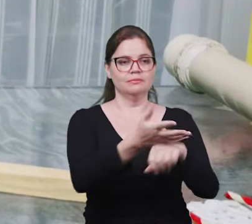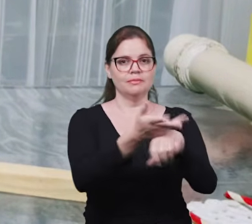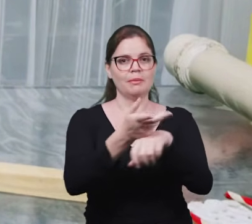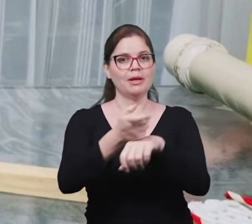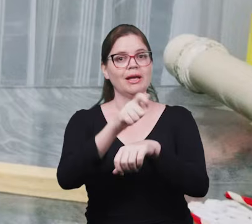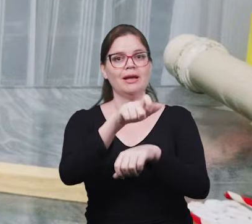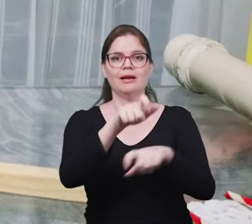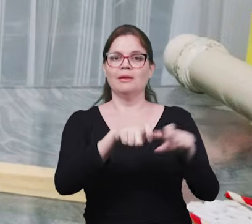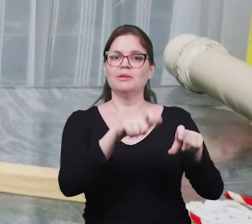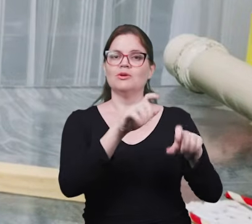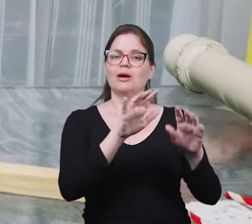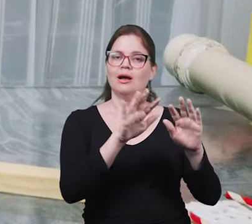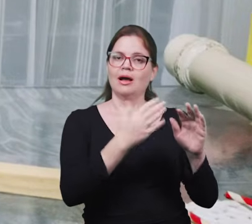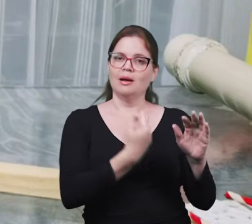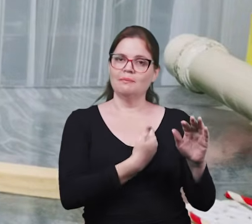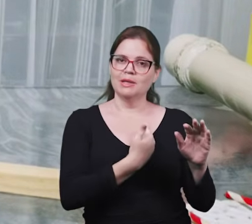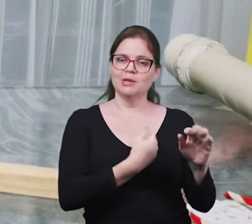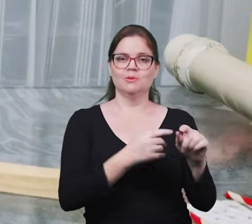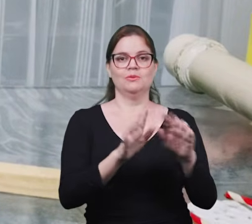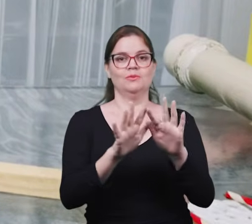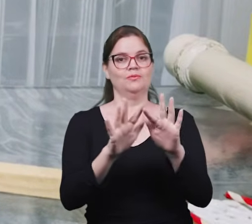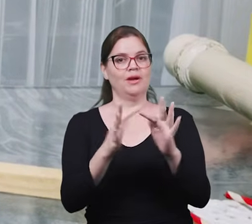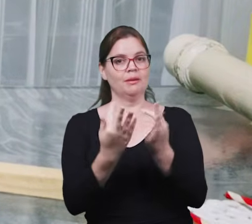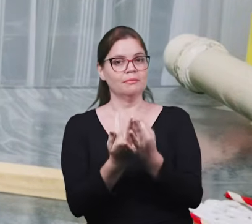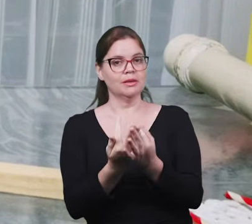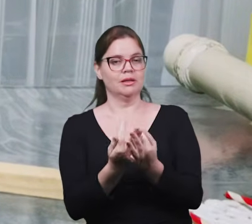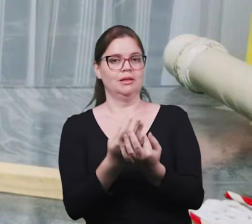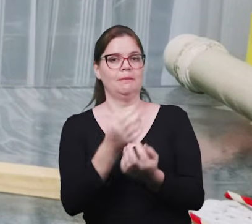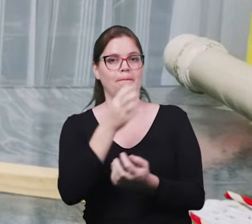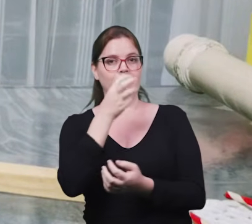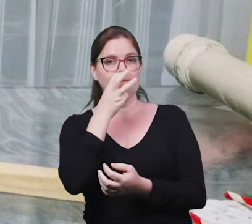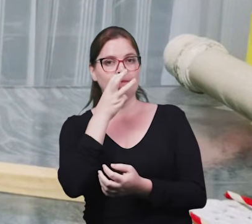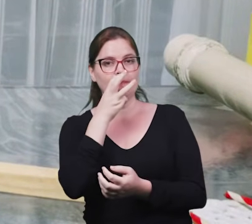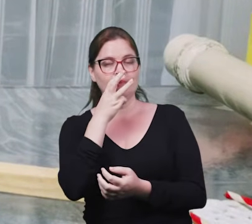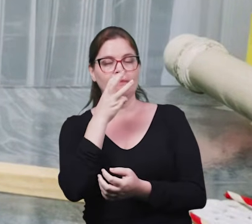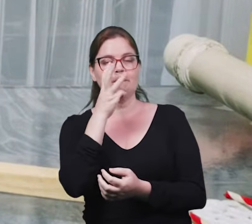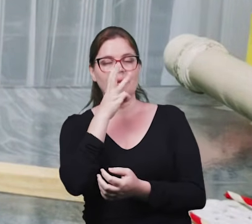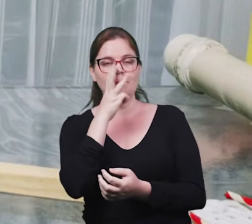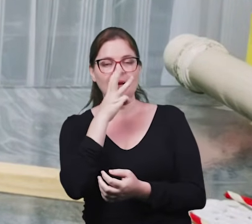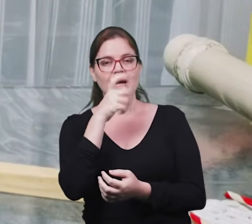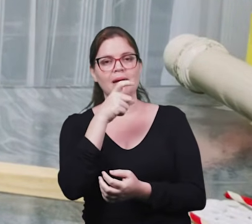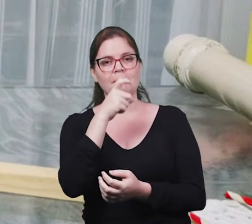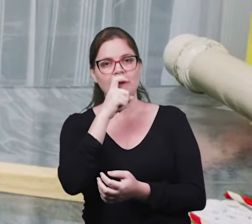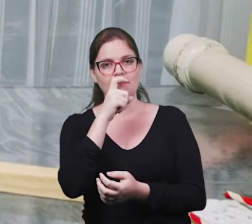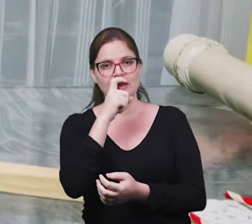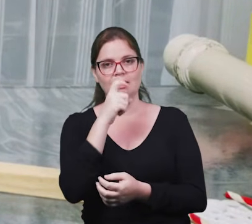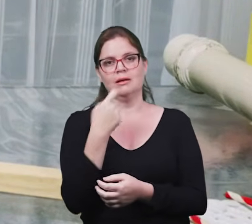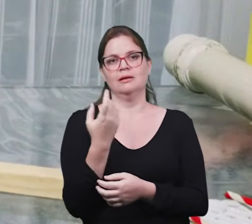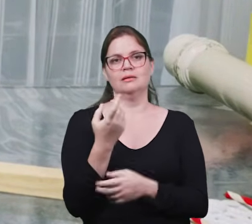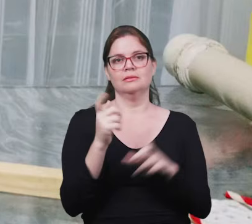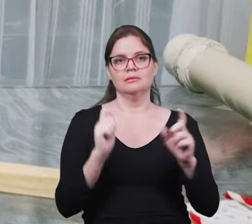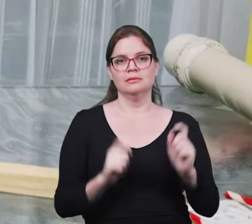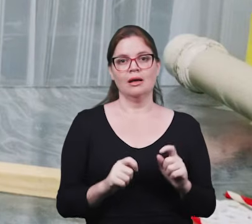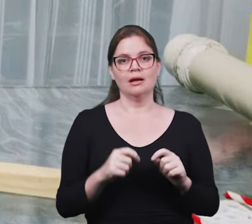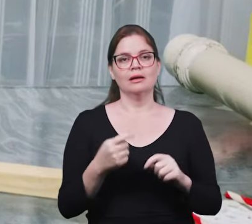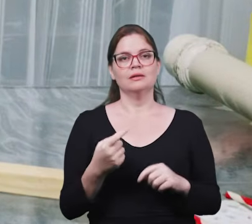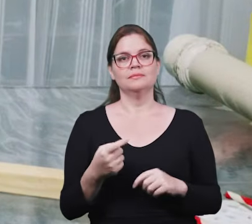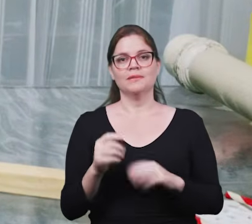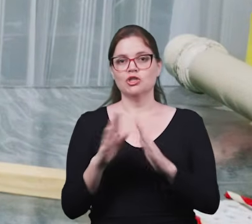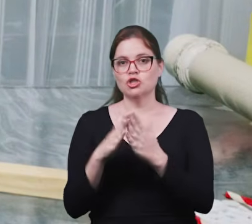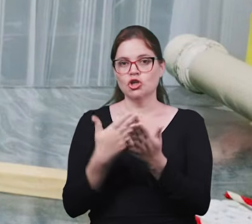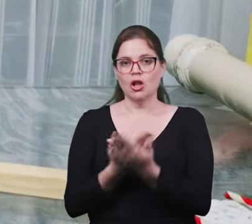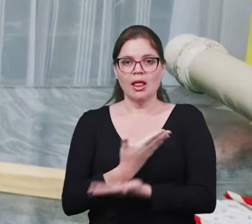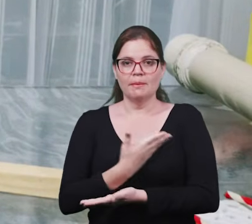olha, os nossos familiares, né? Olha, aqueles que nós conhecemos